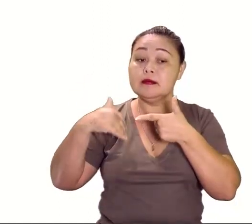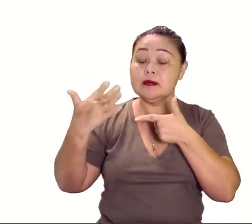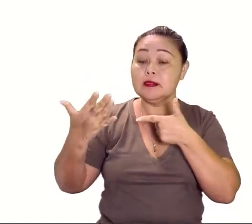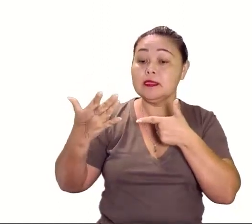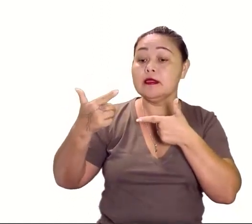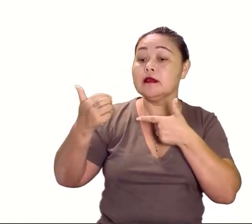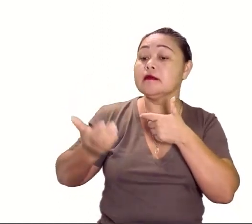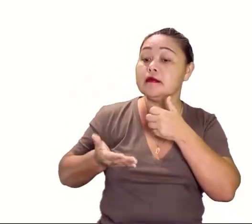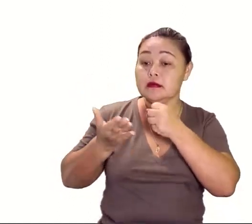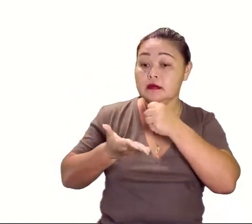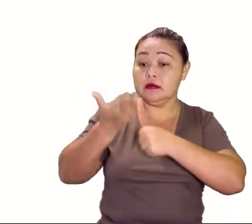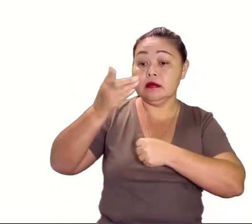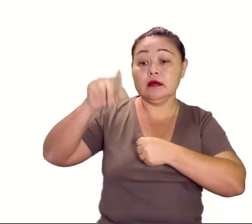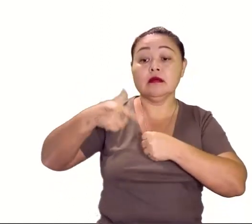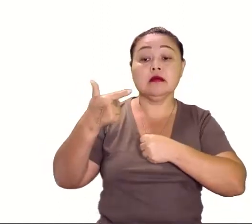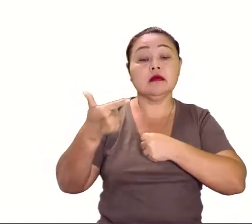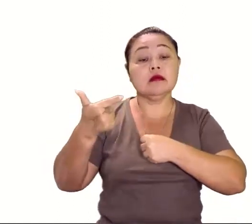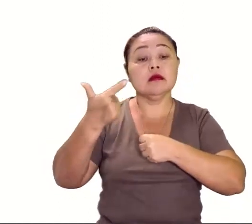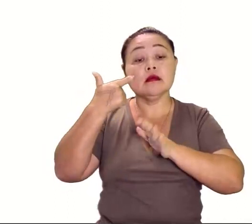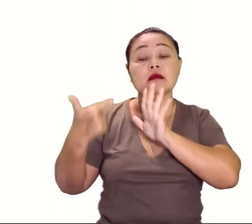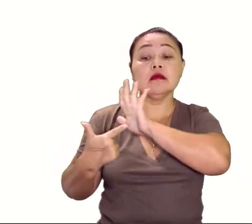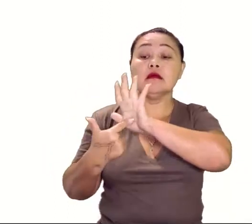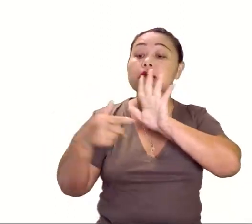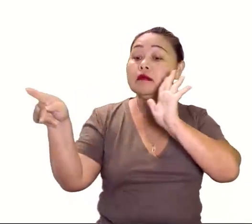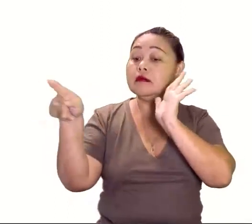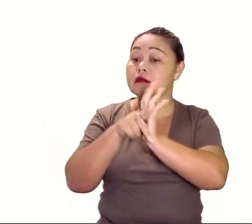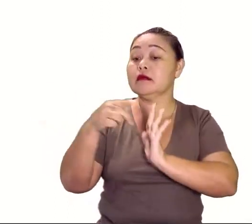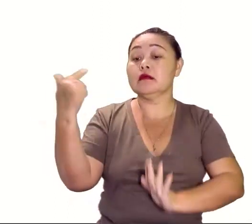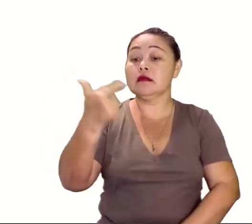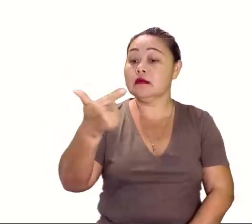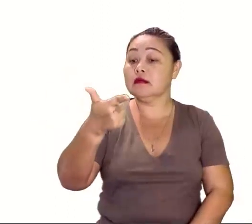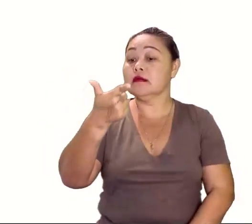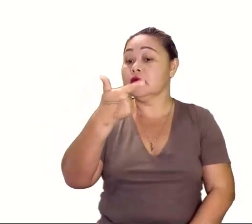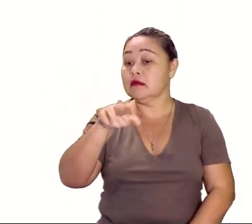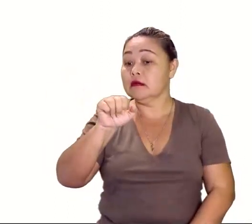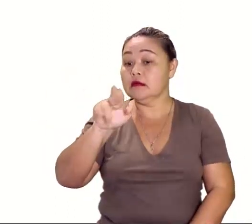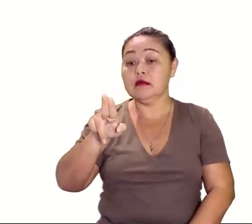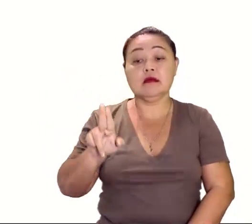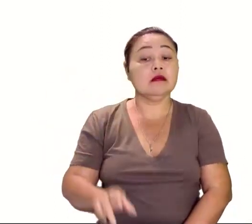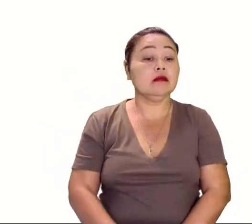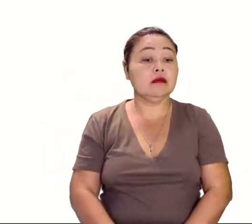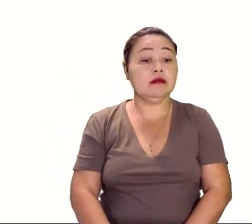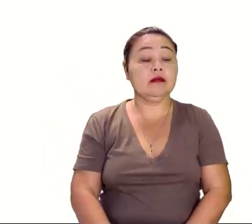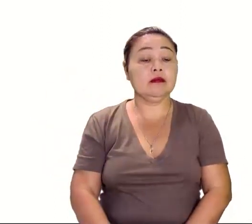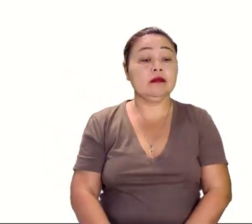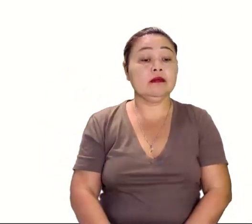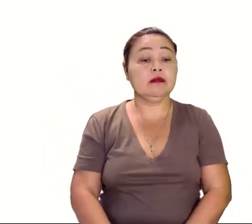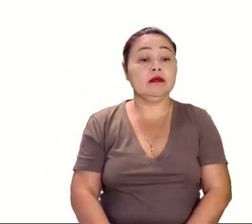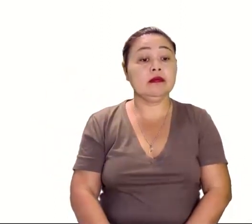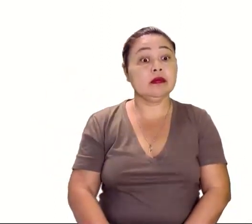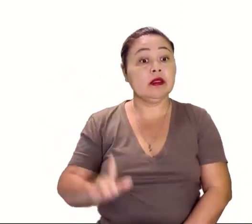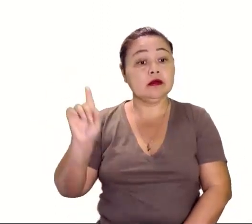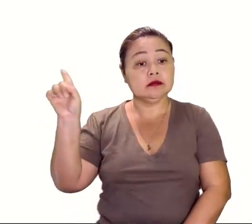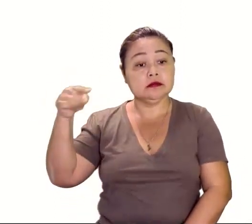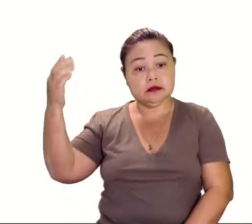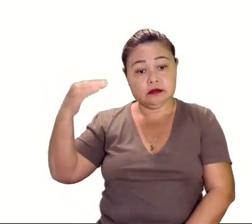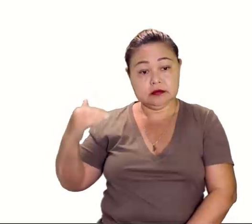o expoente maior, que é o 2, nos indica que ela é do segundo grau. Vamos lá agora para a